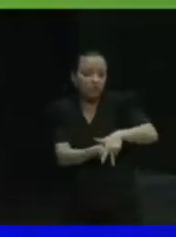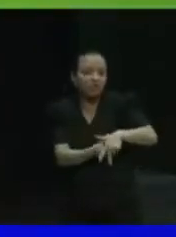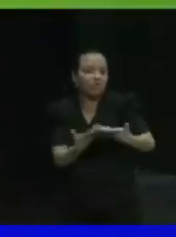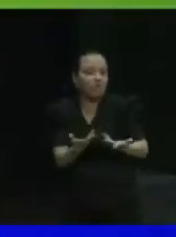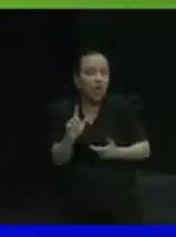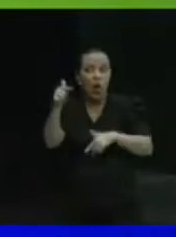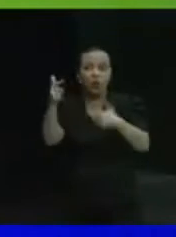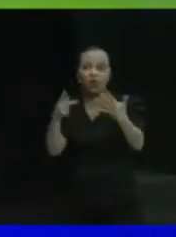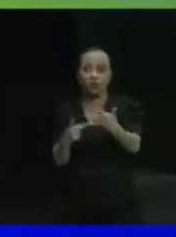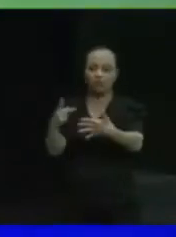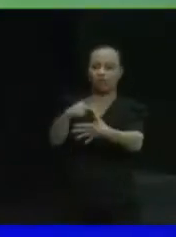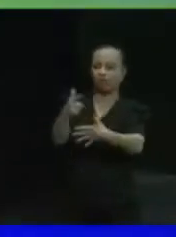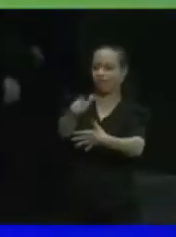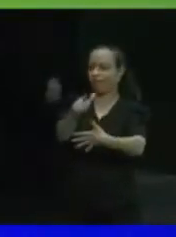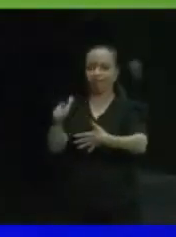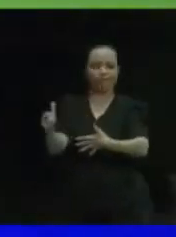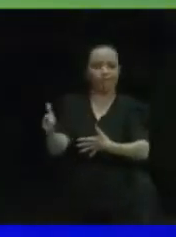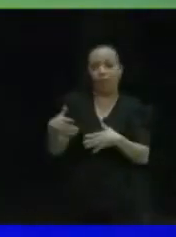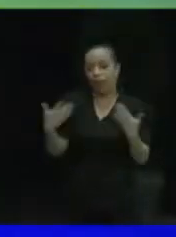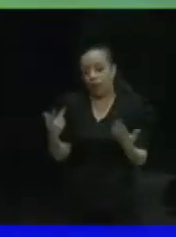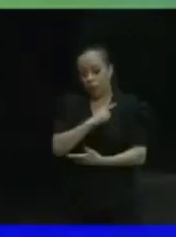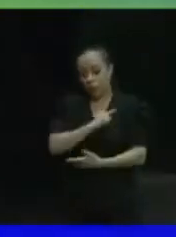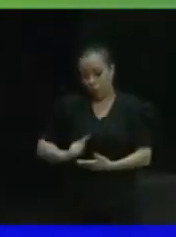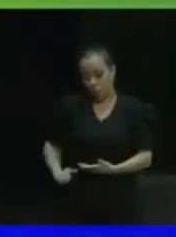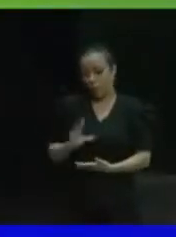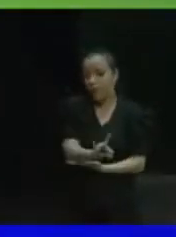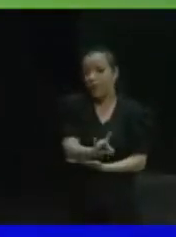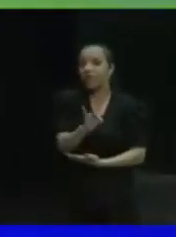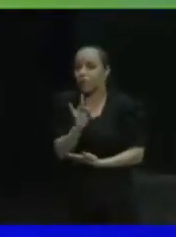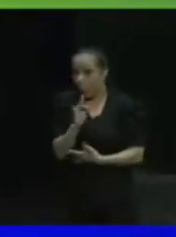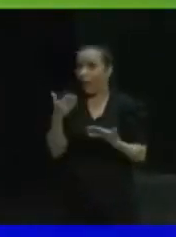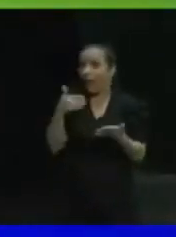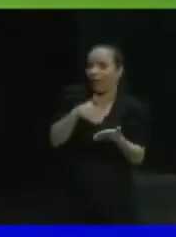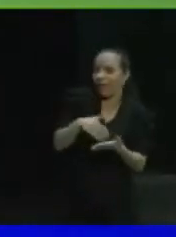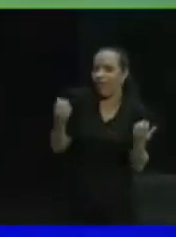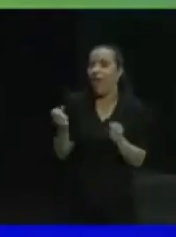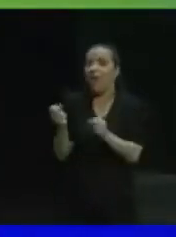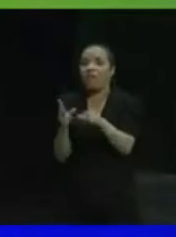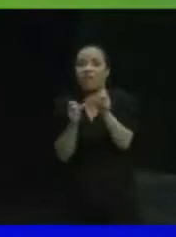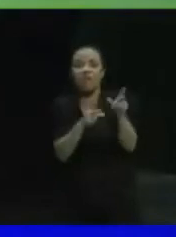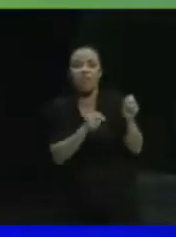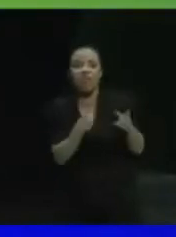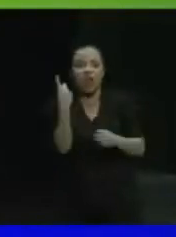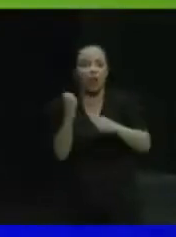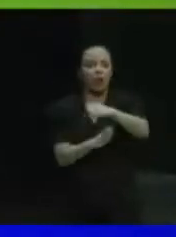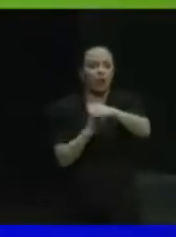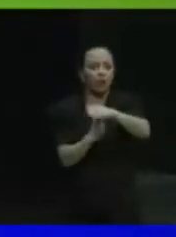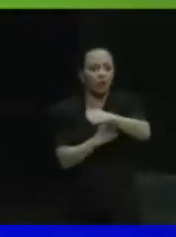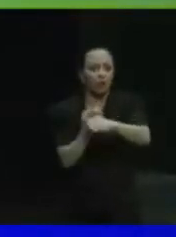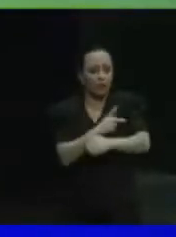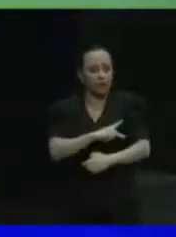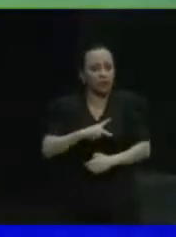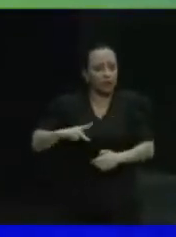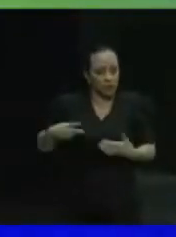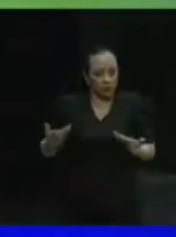prioridade. Quando o governo resolve, finalmente, vender uma empresa estatal, como